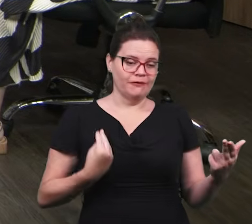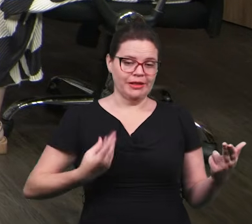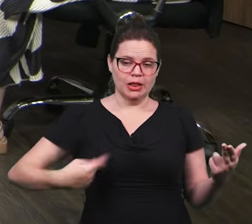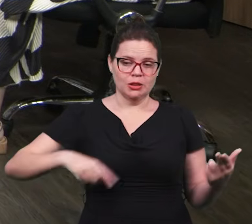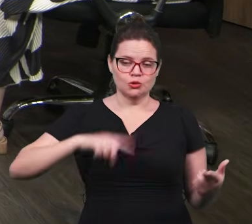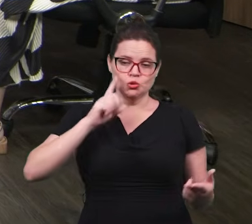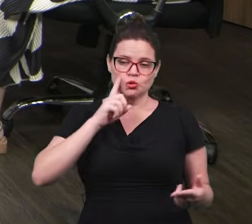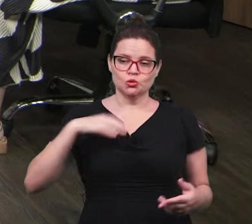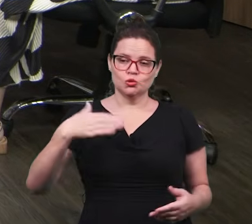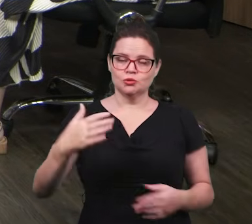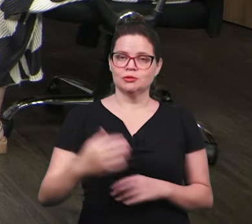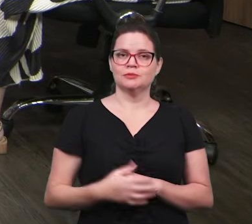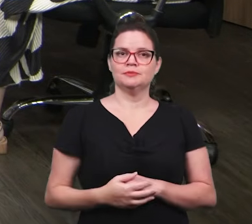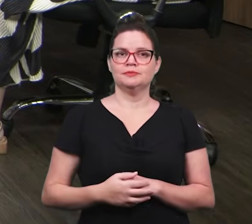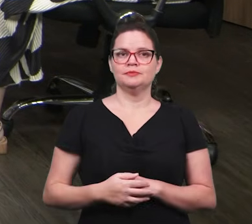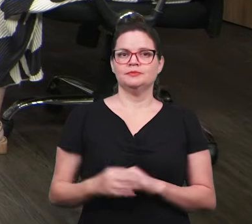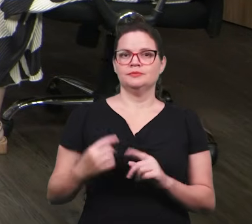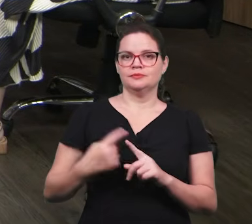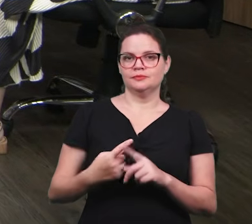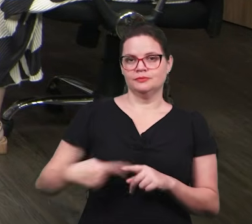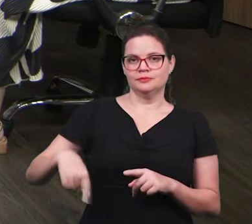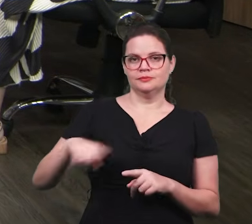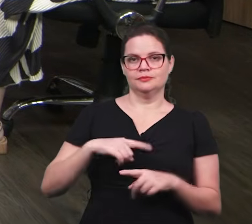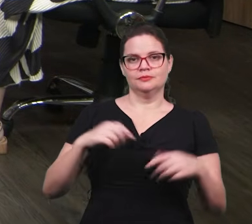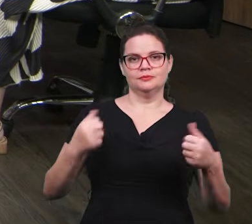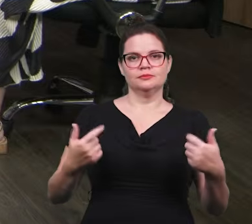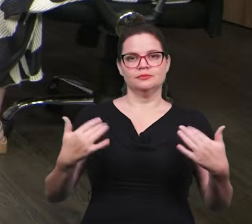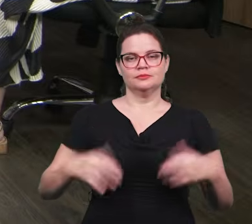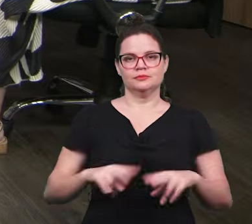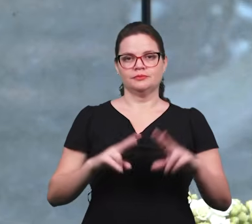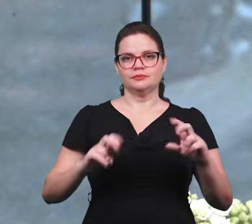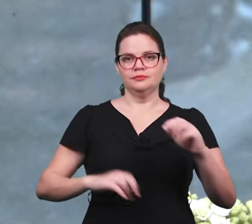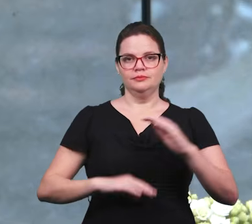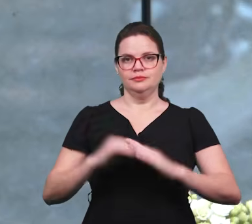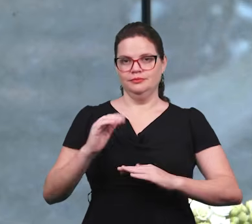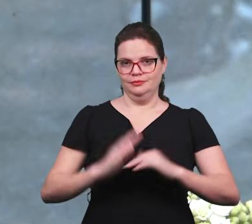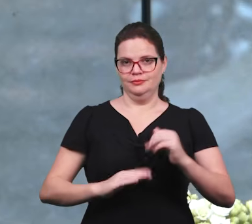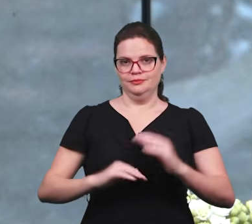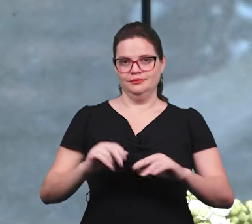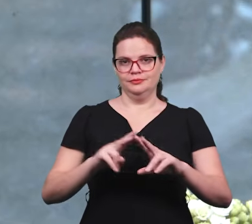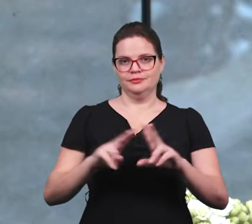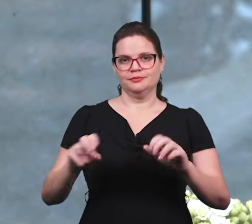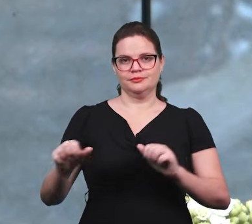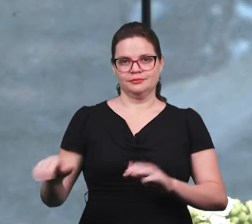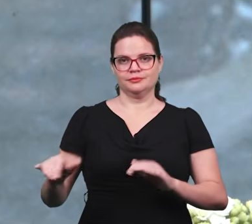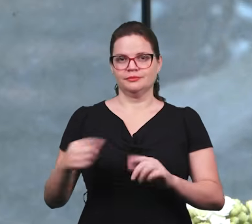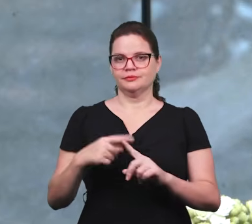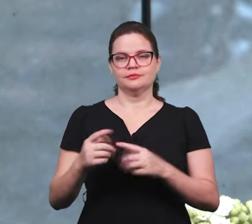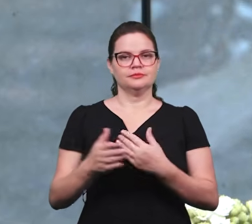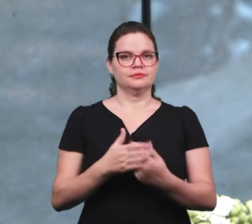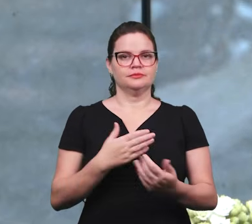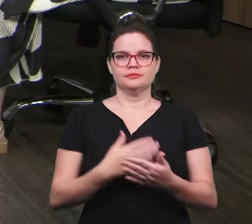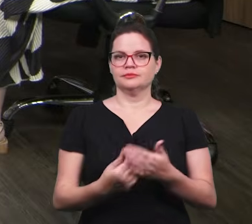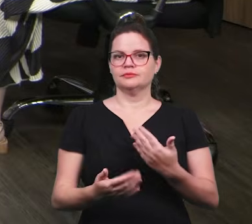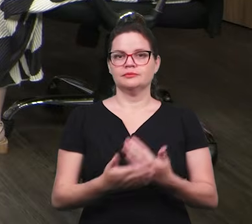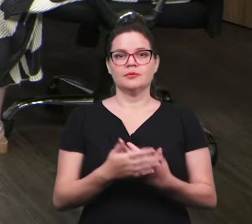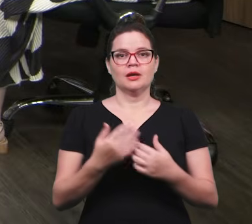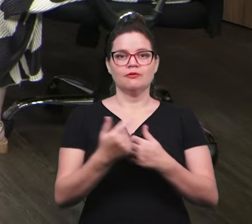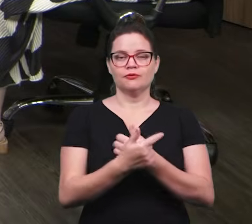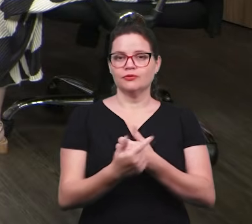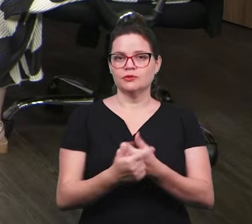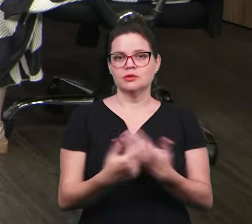porque nós estamos abordando aqui agora a carreira militar, mas na verdade para qualquer carreira hoje. A inteligência artificial, né, Dulce? Se